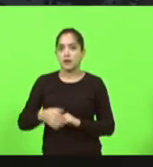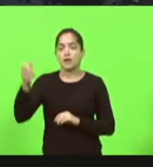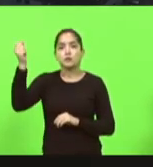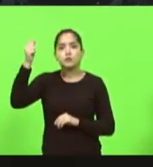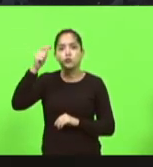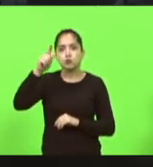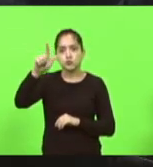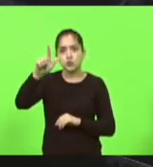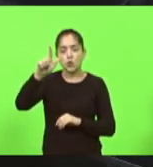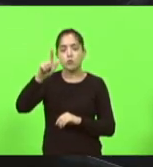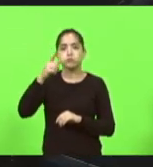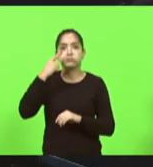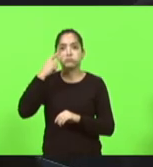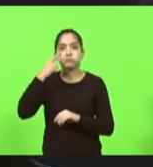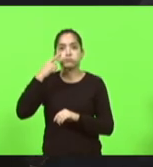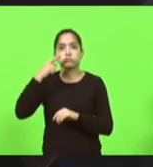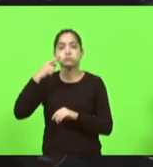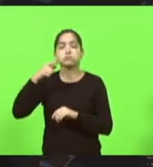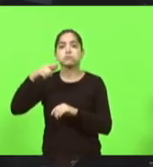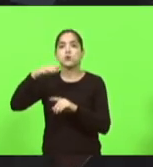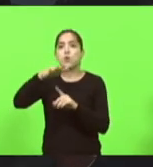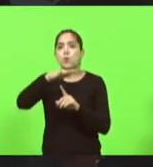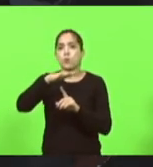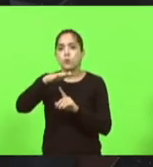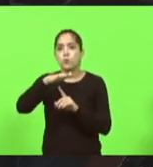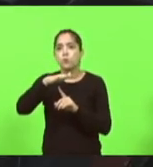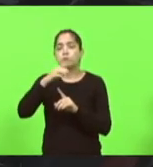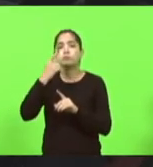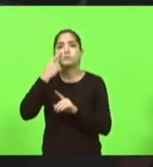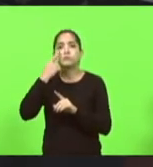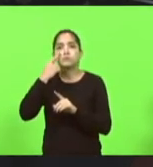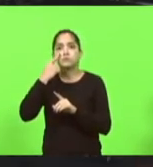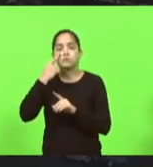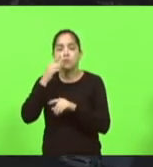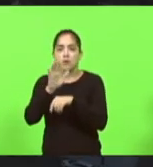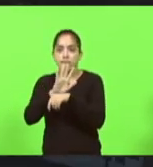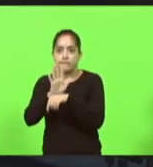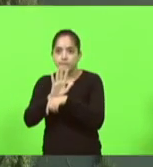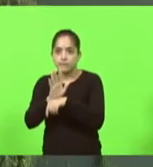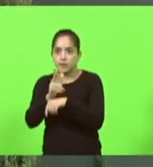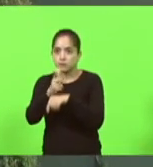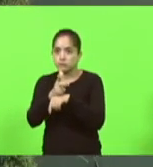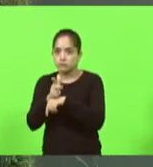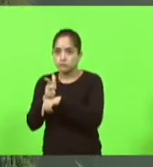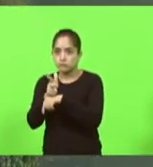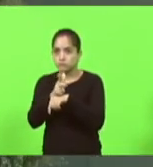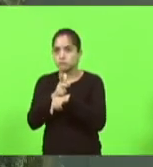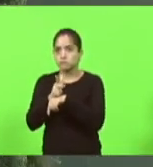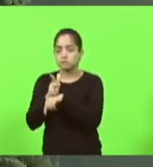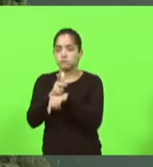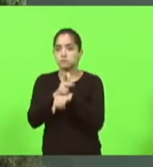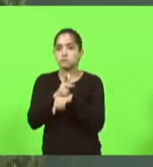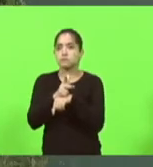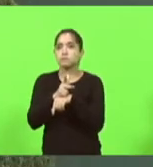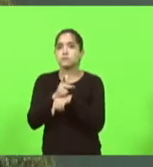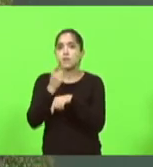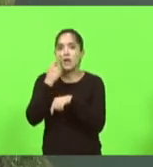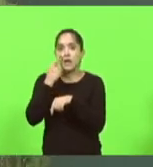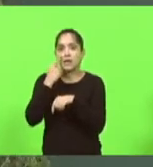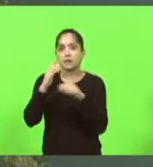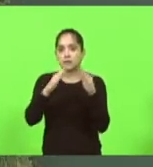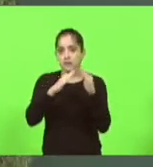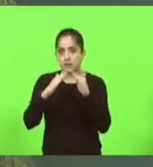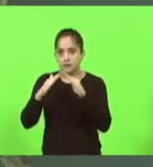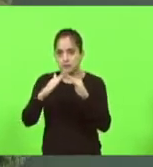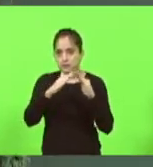terça-feira, eu mesmo peguei o drone, depois do expediente, o sol estava se pondo, e eu fiz a algumas imagens da pulsante Tubarão, e ali, aquelas casinhas que estão